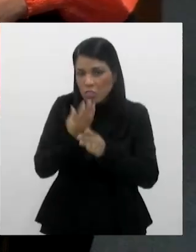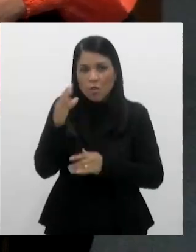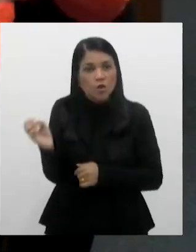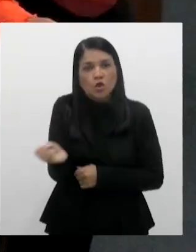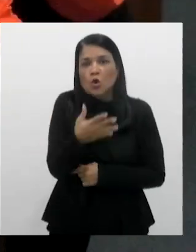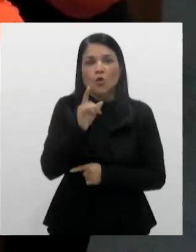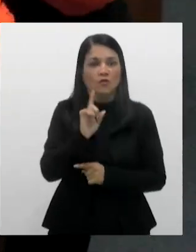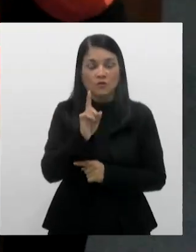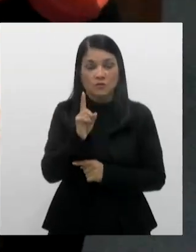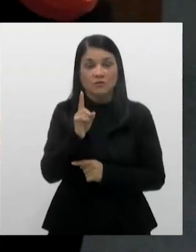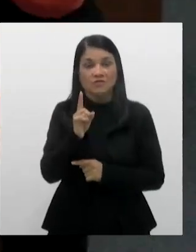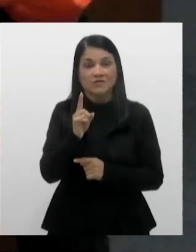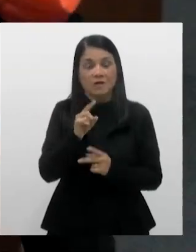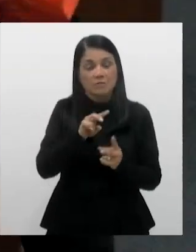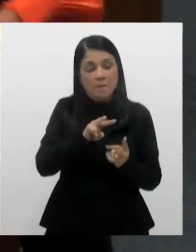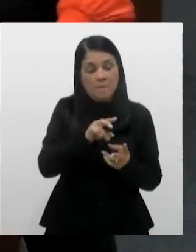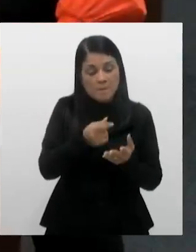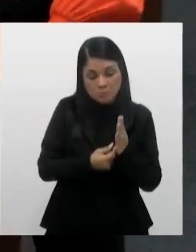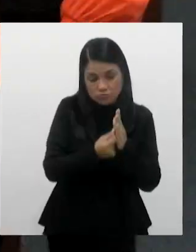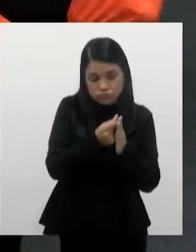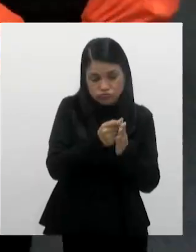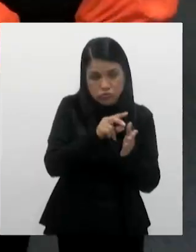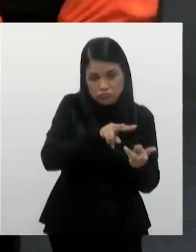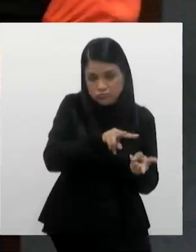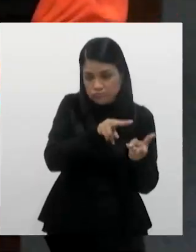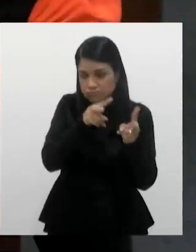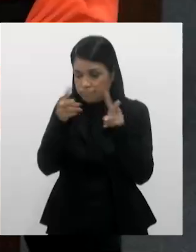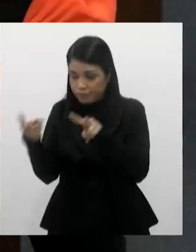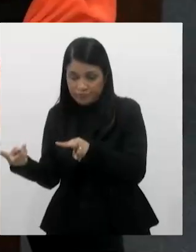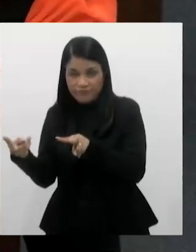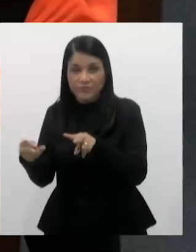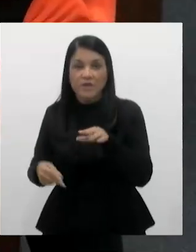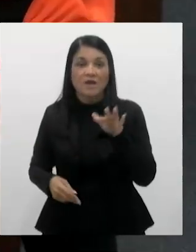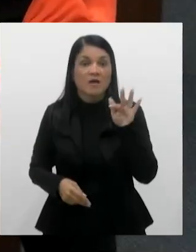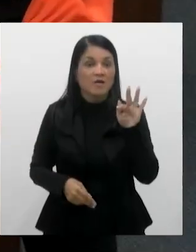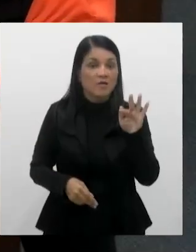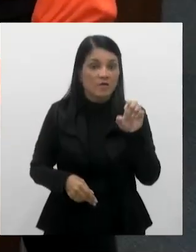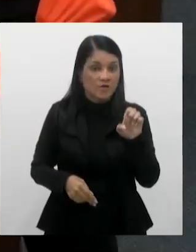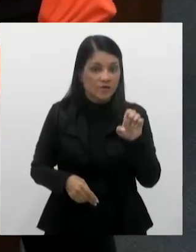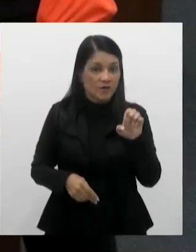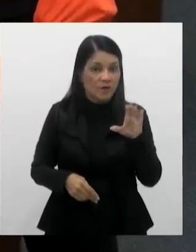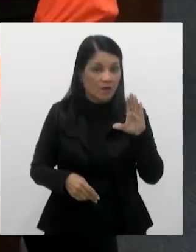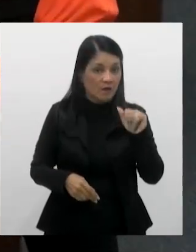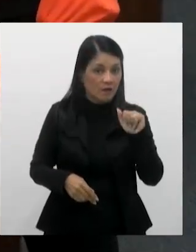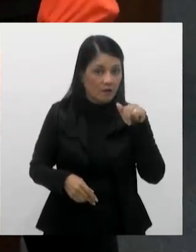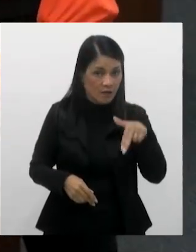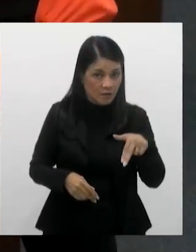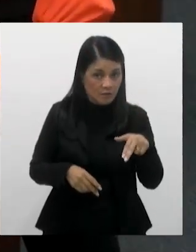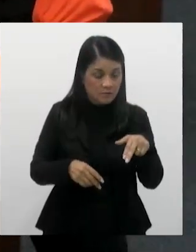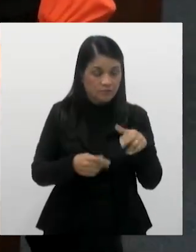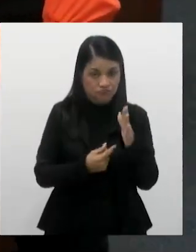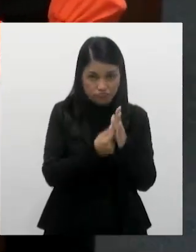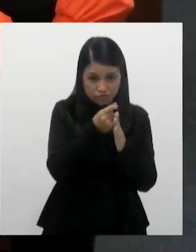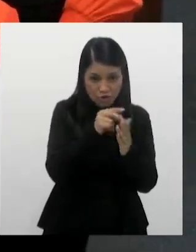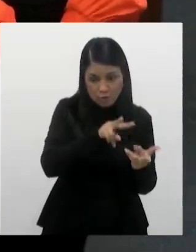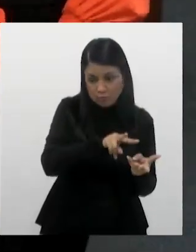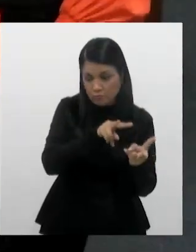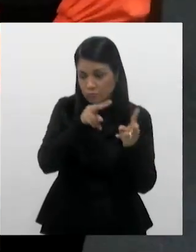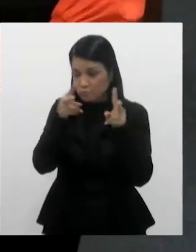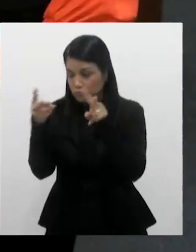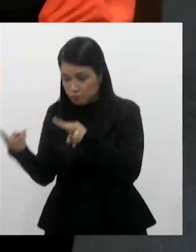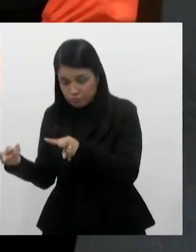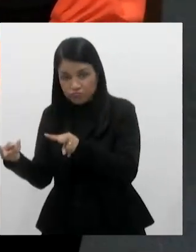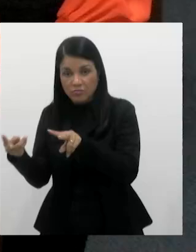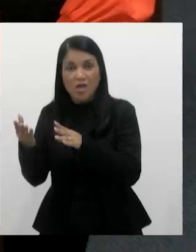está remanejando um recurso que é do FECAM e que, inclusive, quando eu fui secretário, na minha gestão, eu já usava